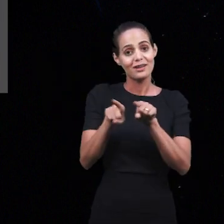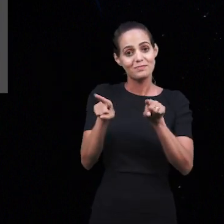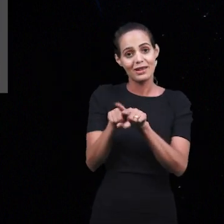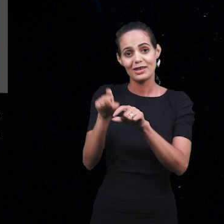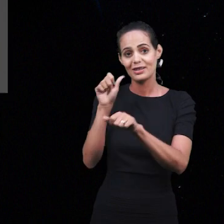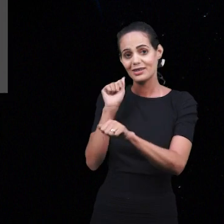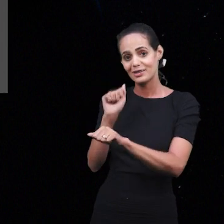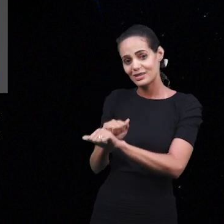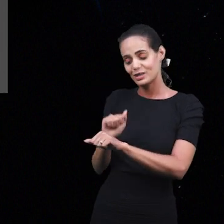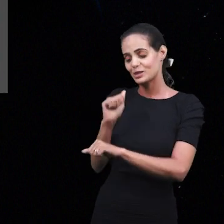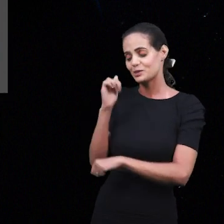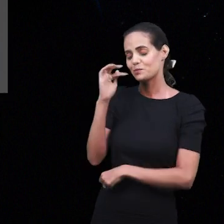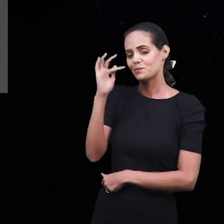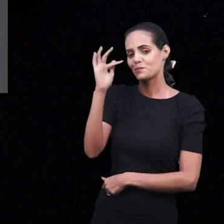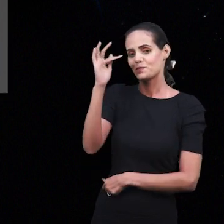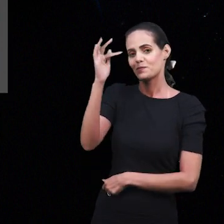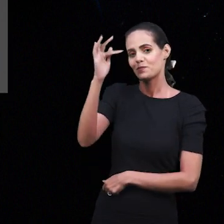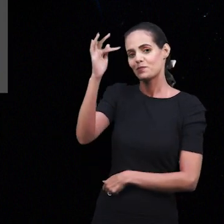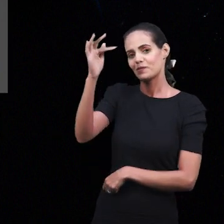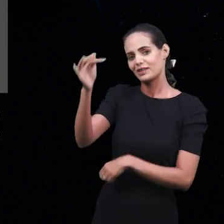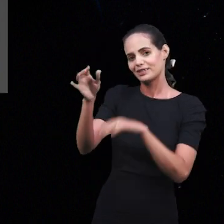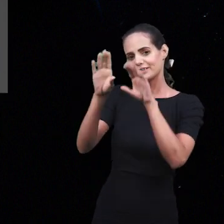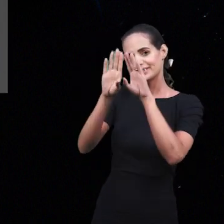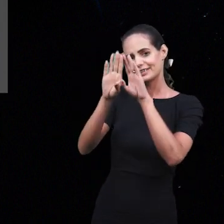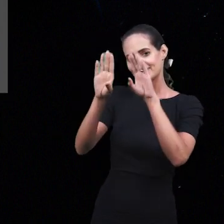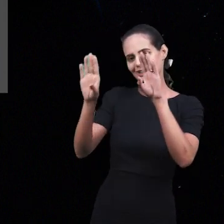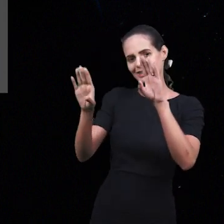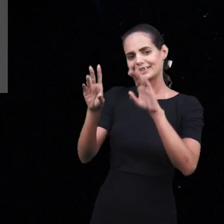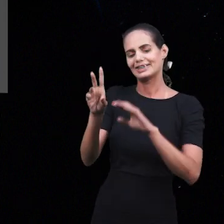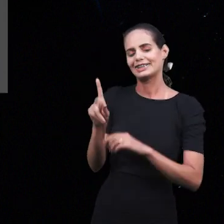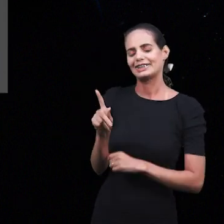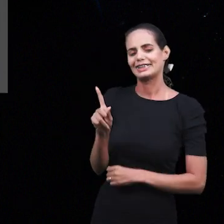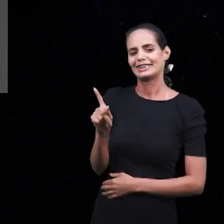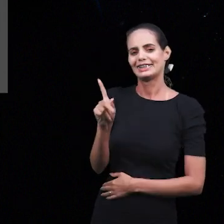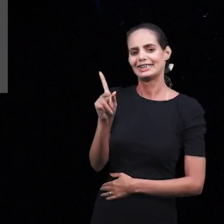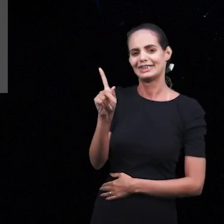a esperança do